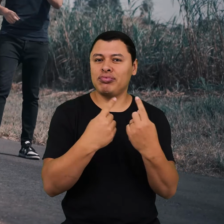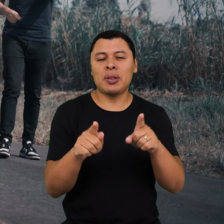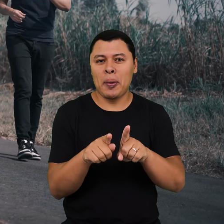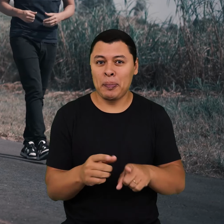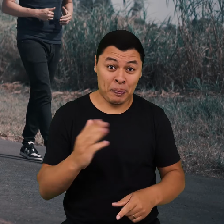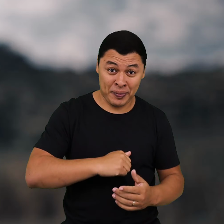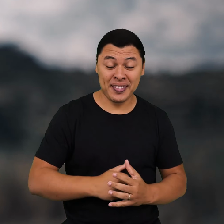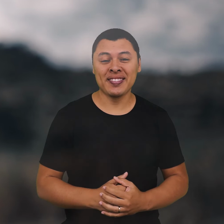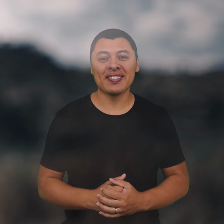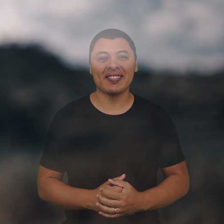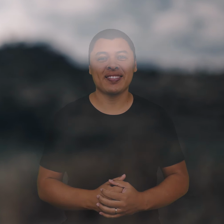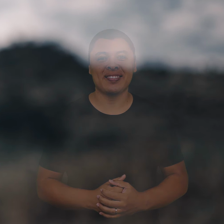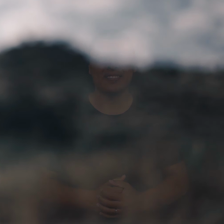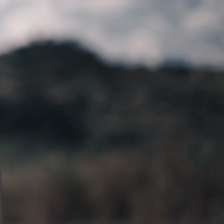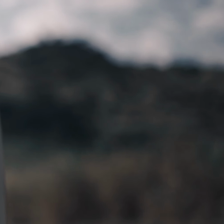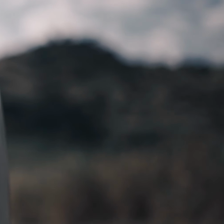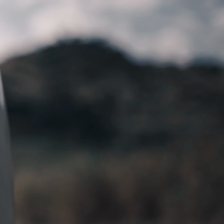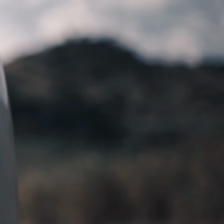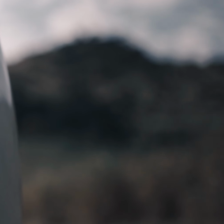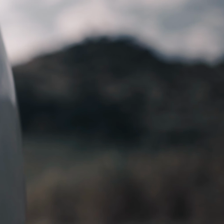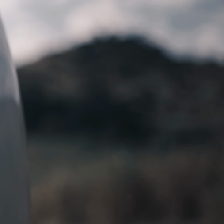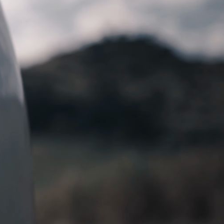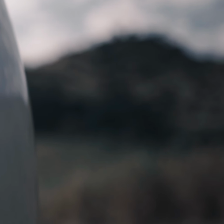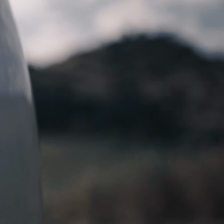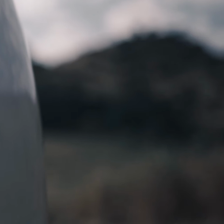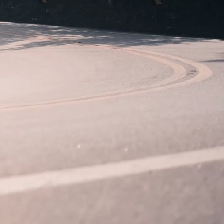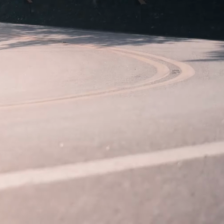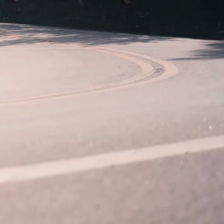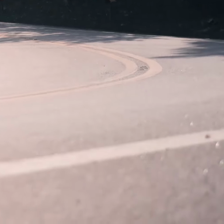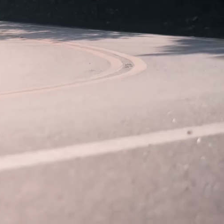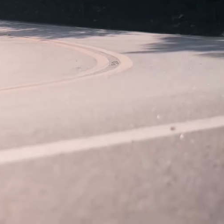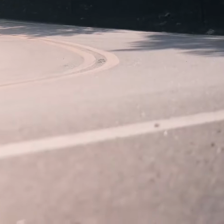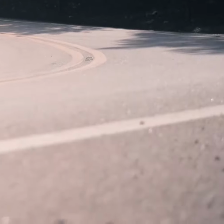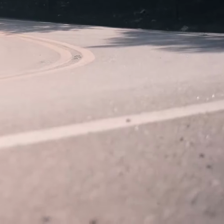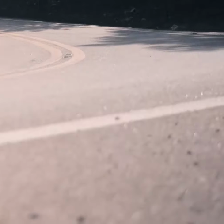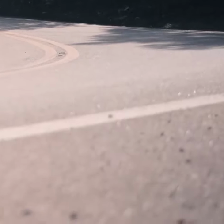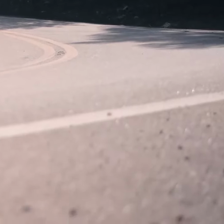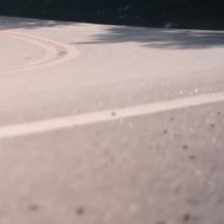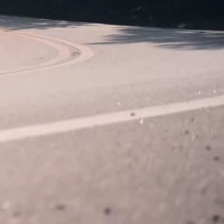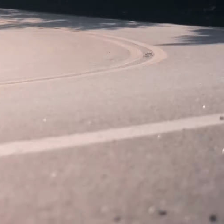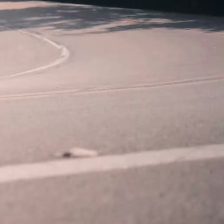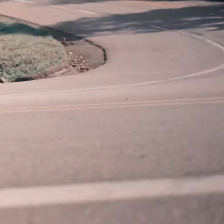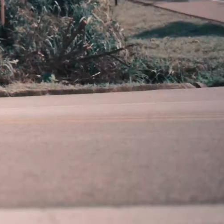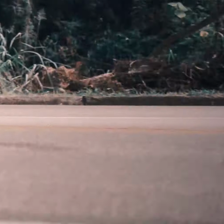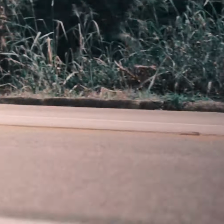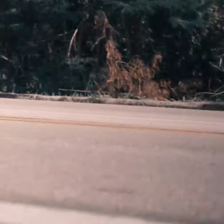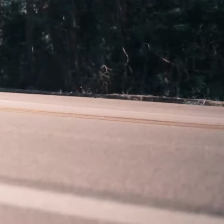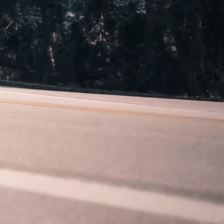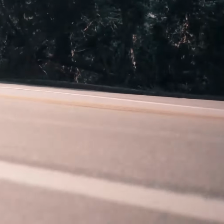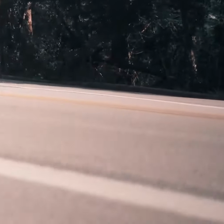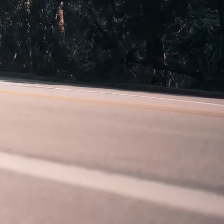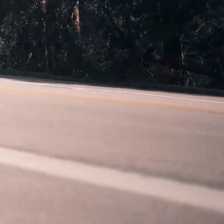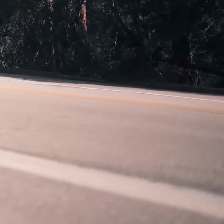bordo. Vamos nessa? Na região urbana ou na estrada, Juliano Barata, editor-chefe do Fletout Brasil, avalia